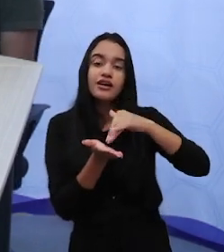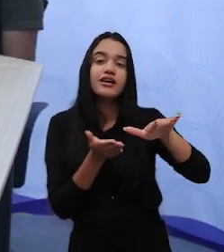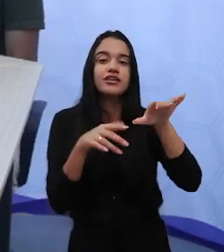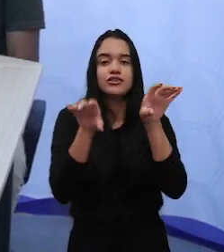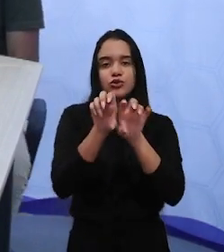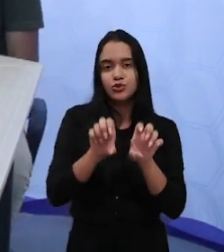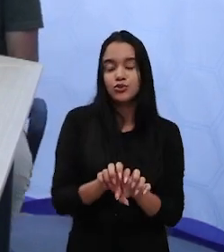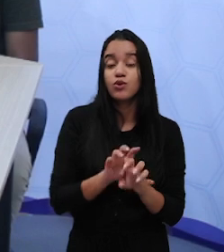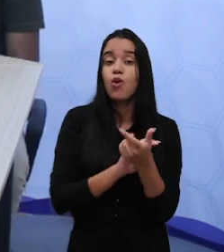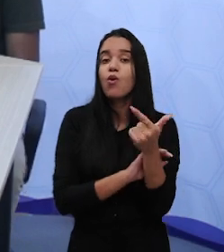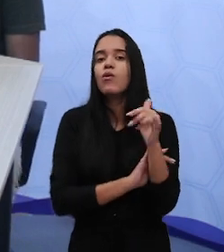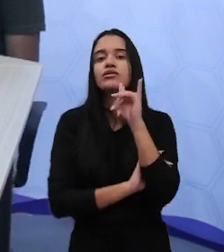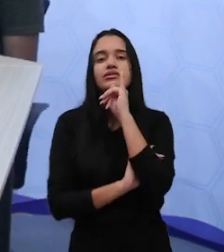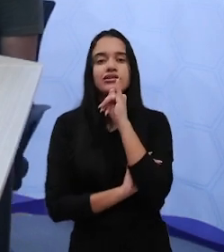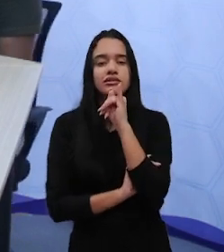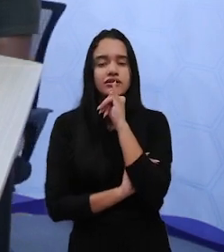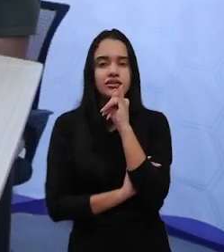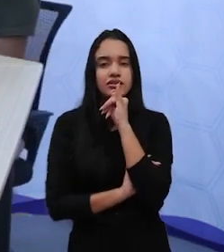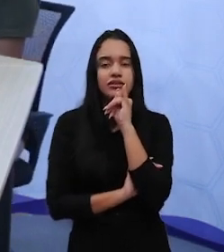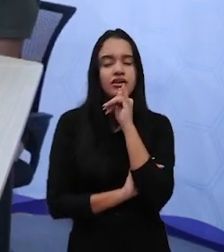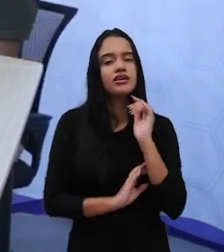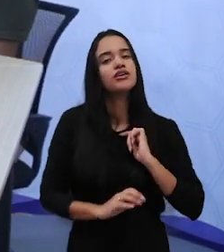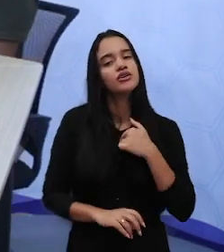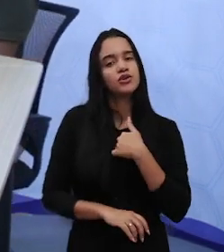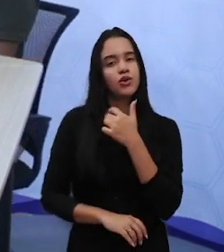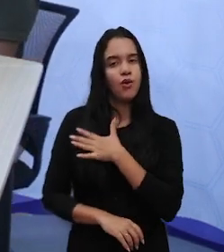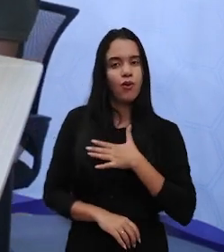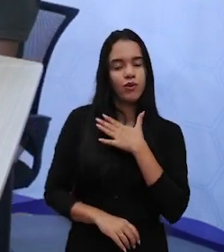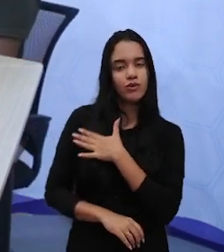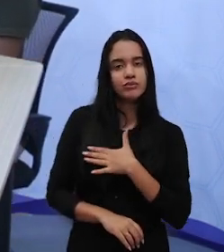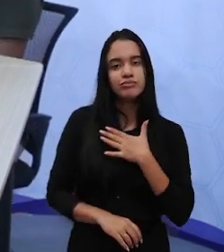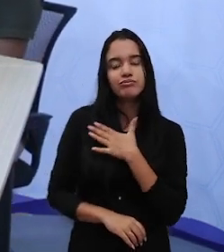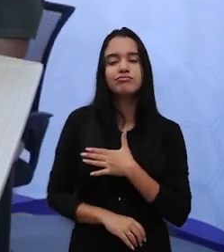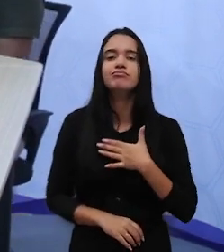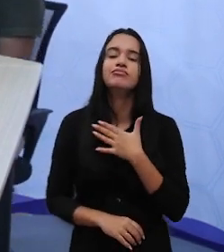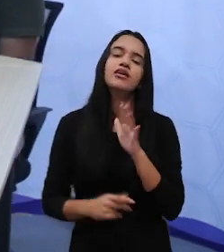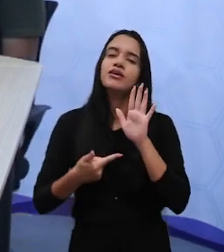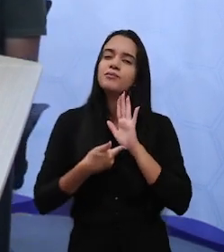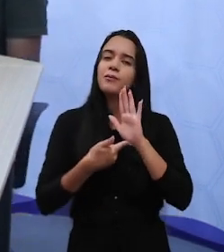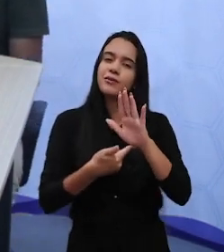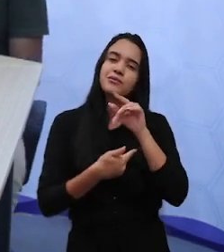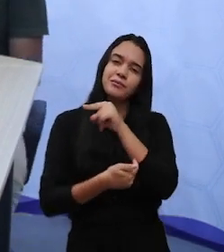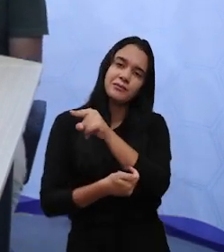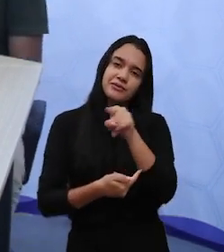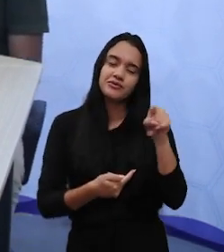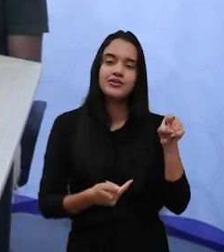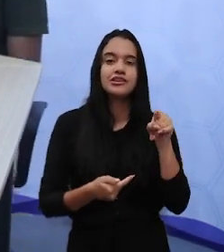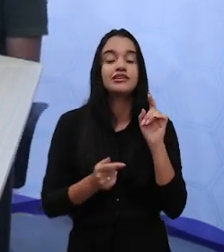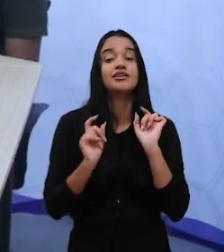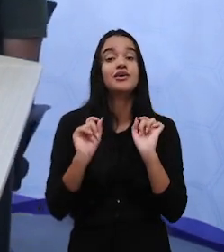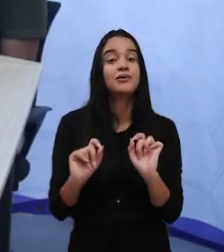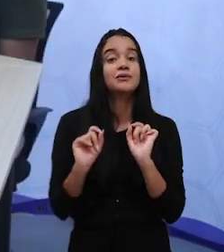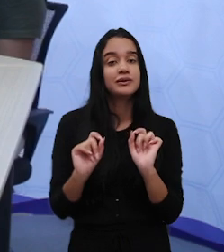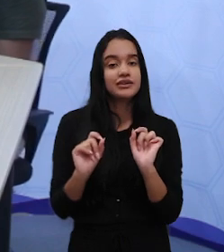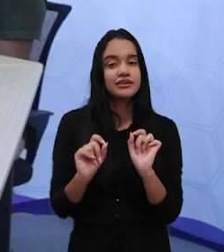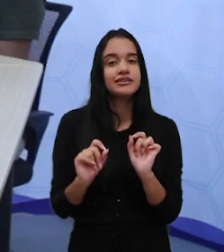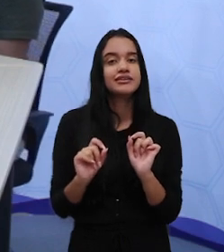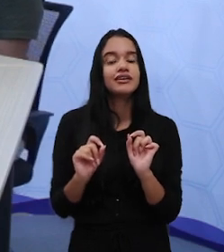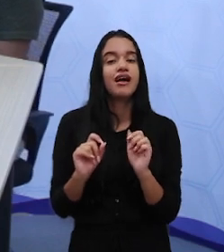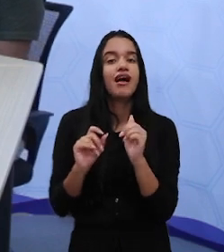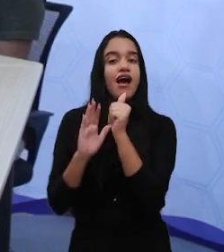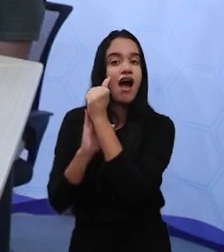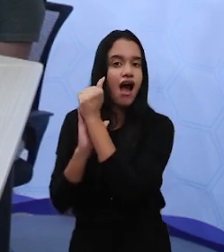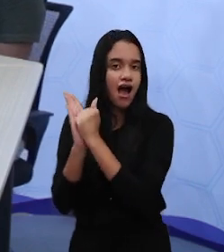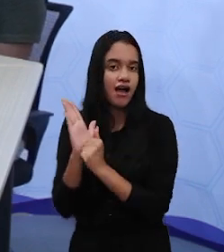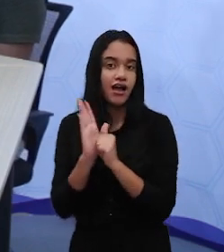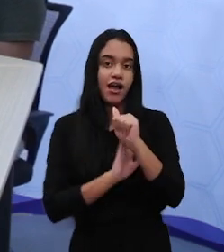escolar, um outro exemplo de documentação que nós gostaríamos de trazer para você, de ilustrar, é a respeito da ata. E